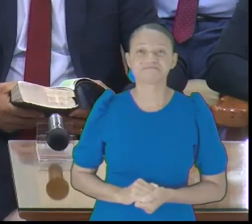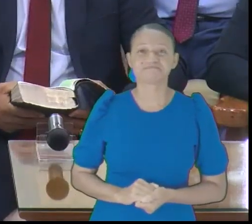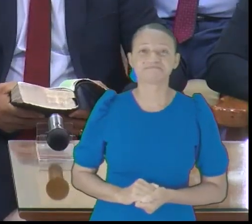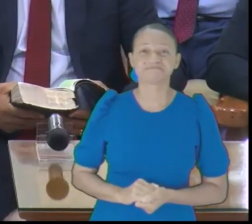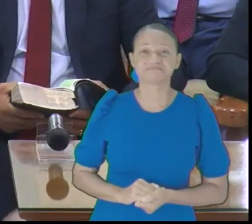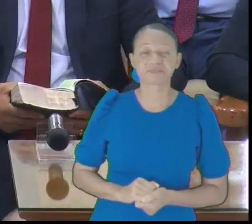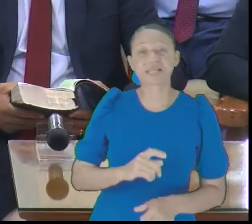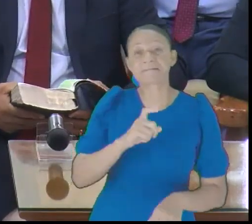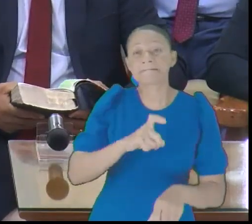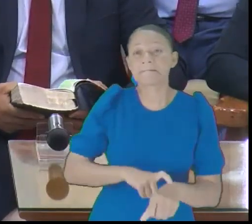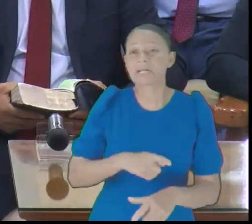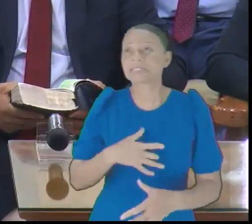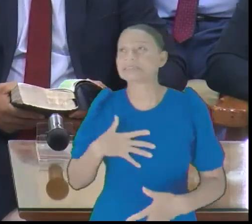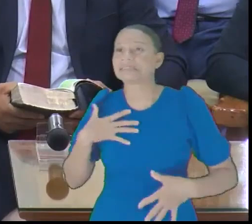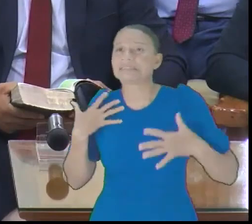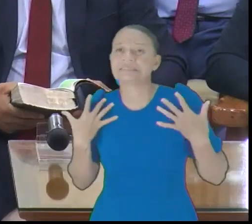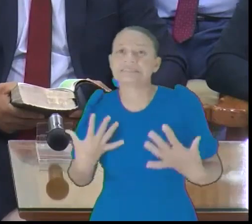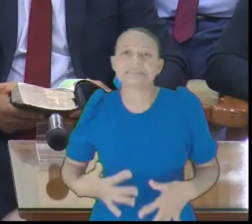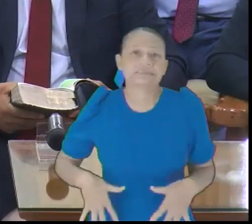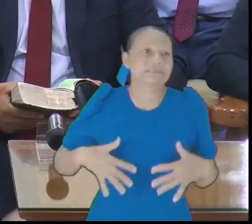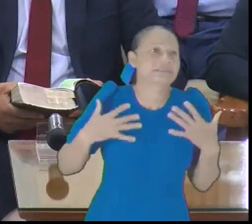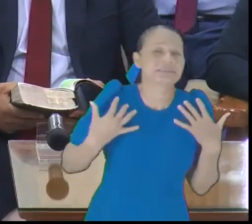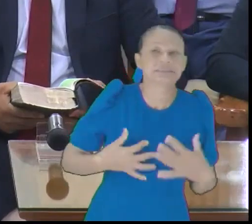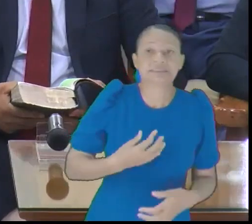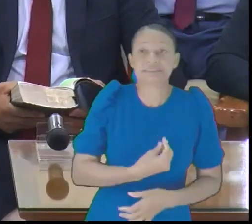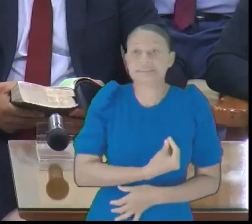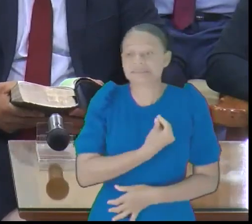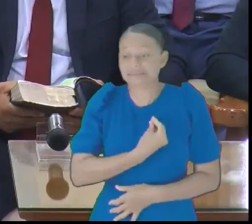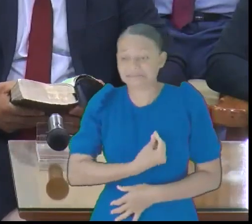Um momento de desespero na vida de Abraão.